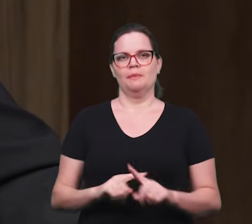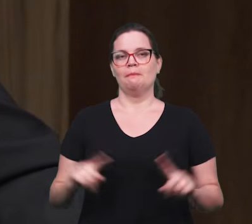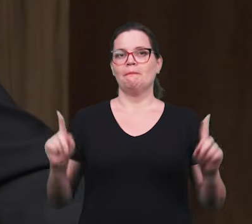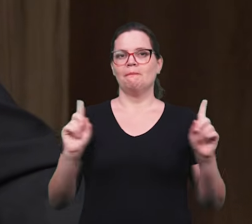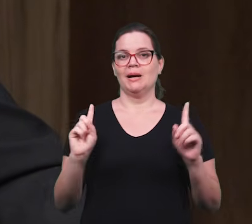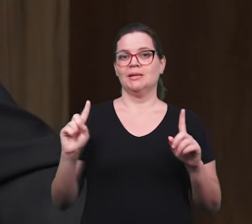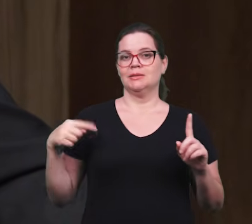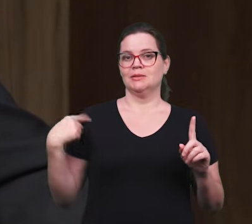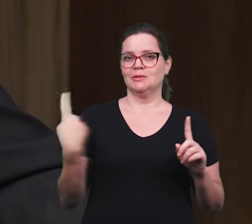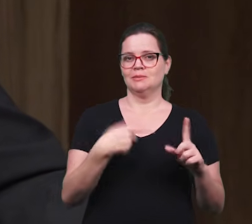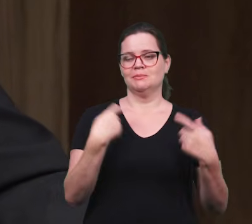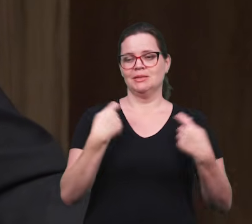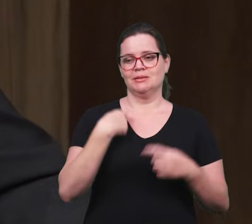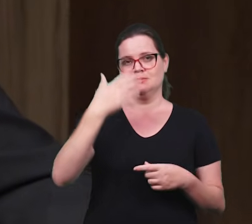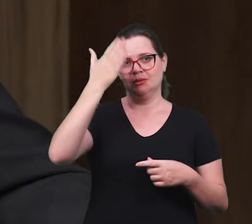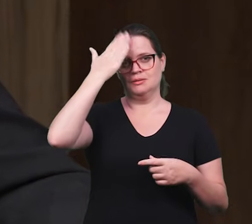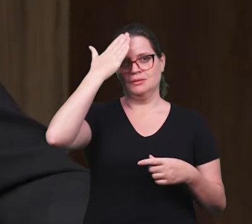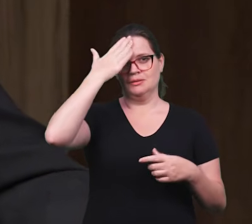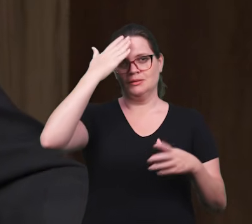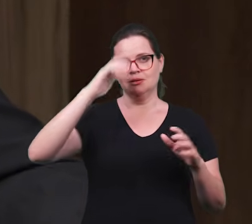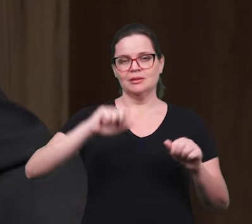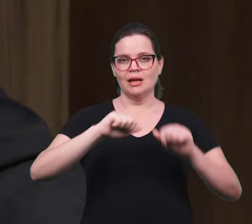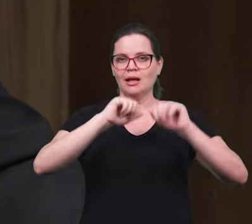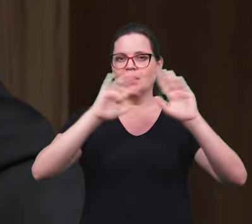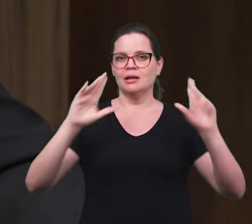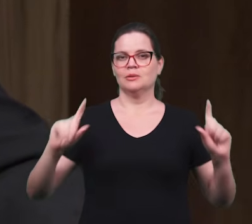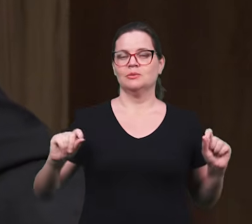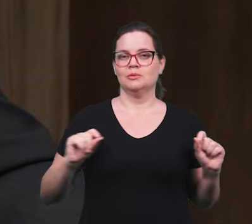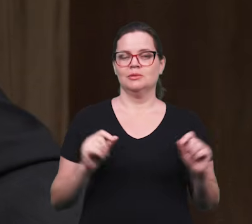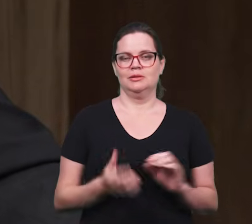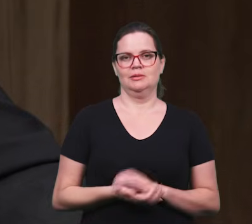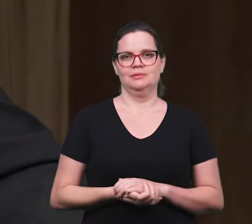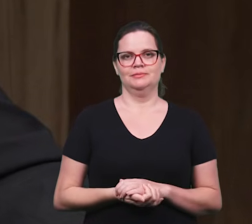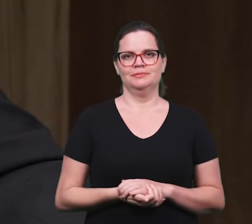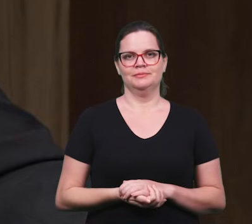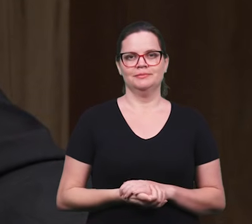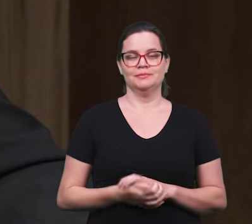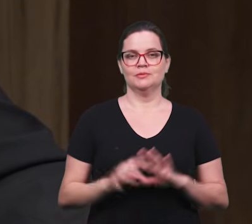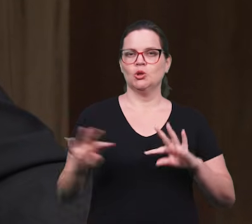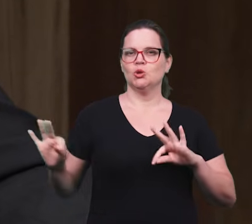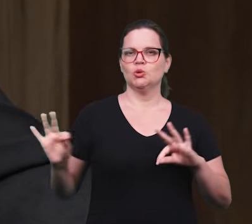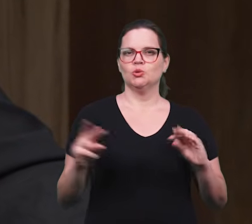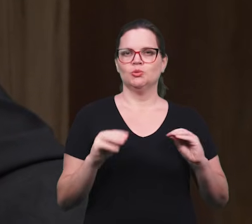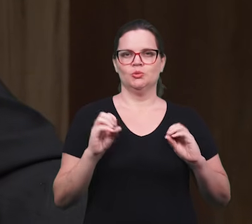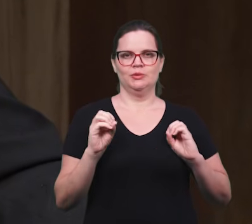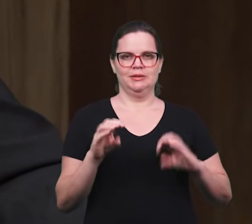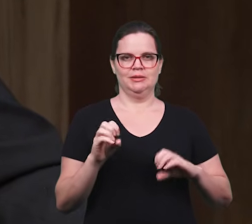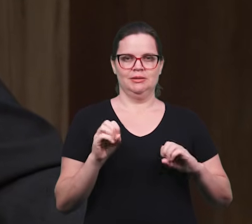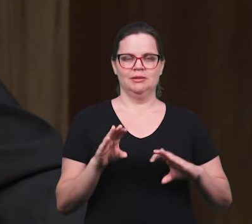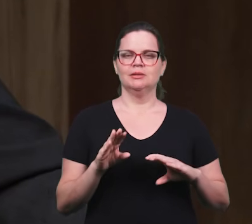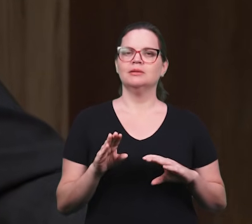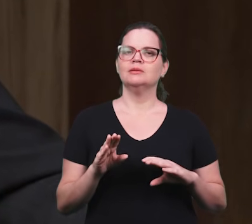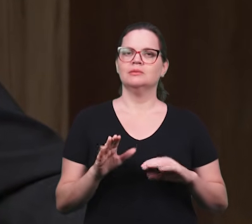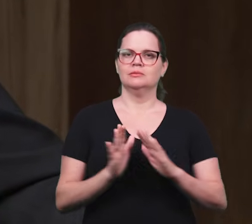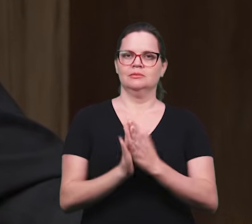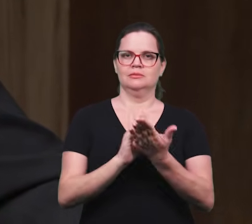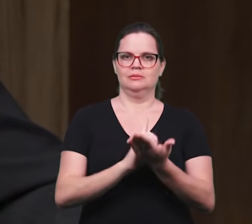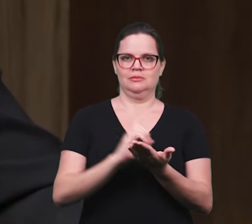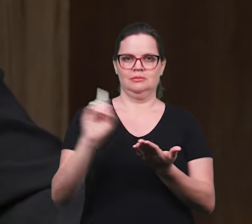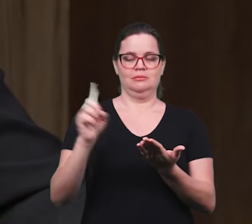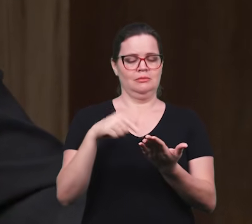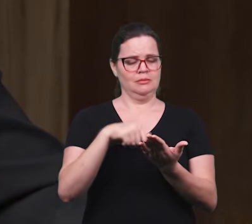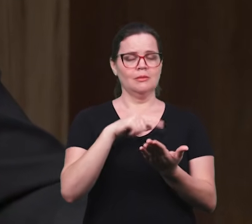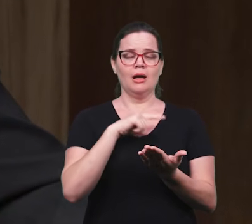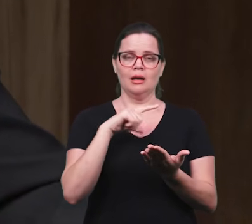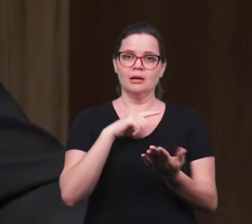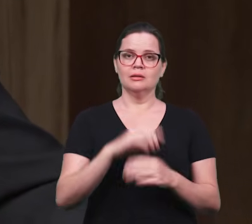importante nós entendermos que todo o ensino que nós precisamos, ele está na palavra, né? E até por isso que o Senhor